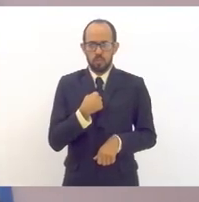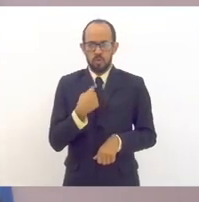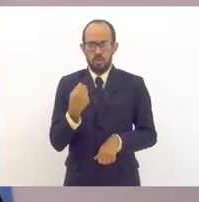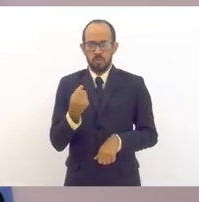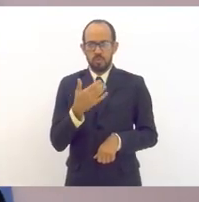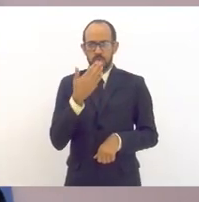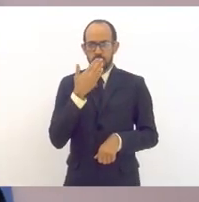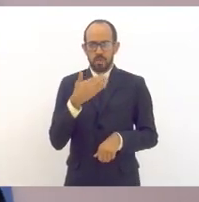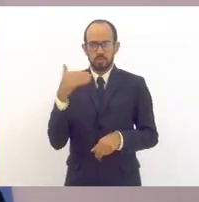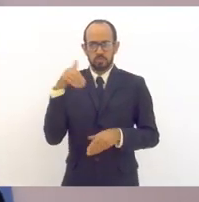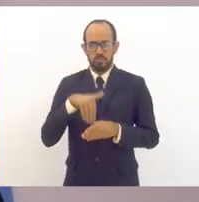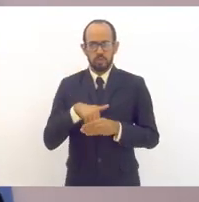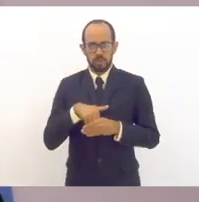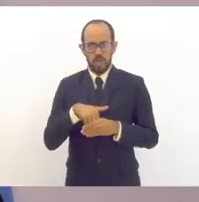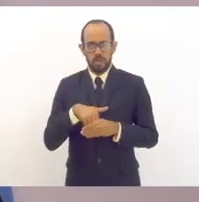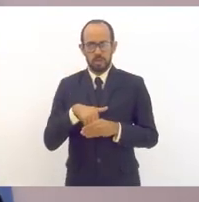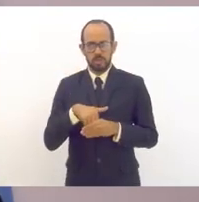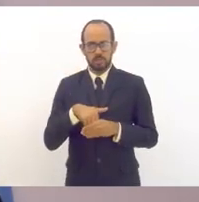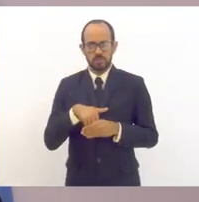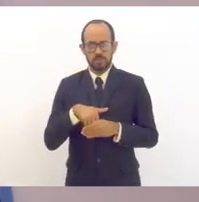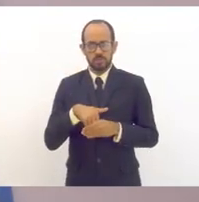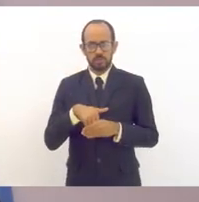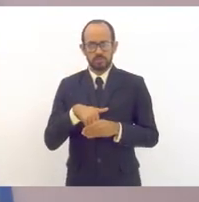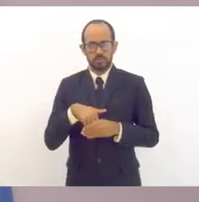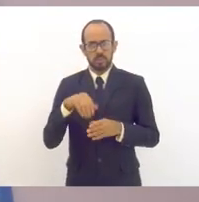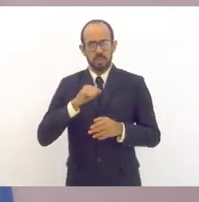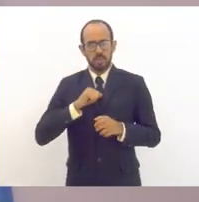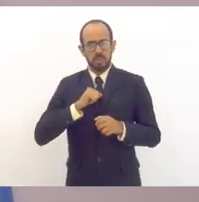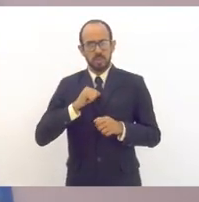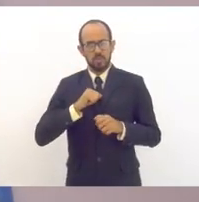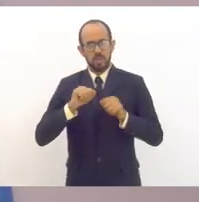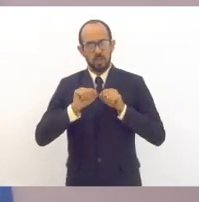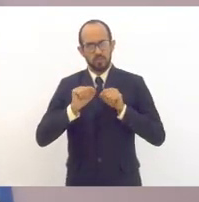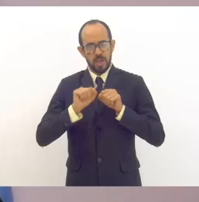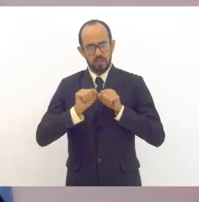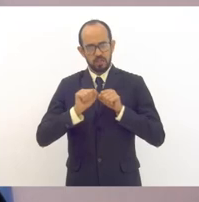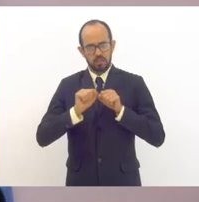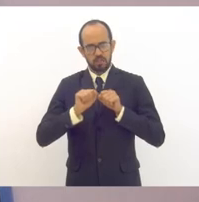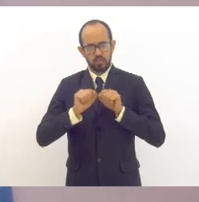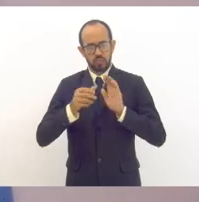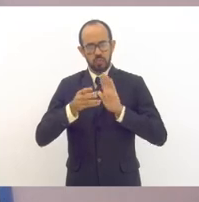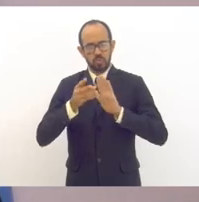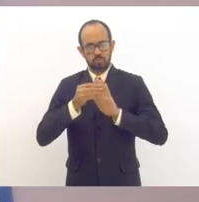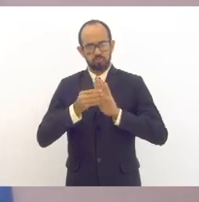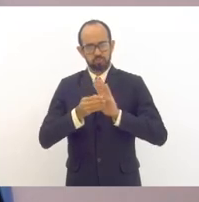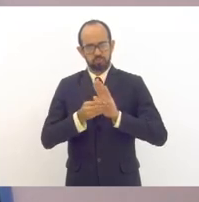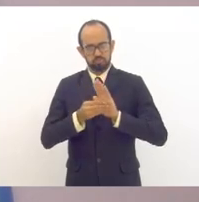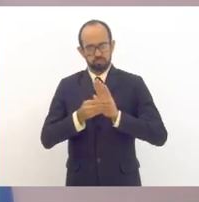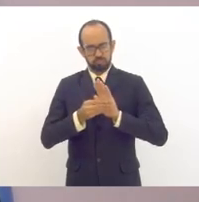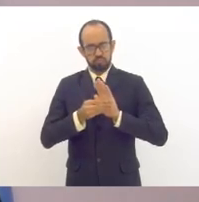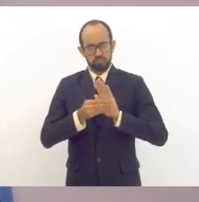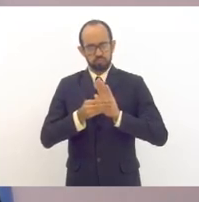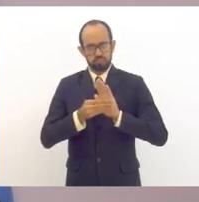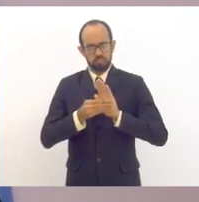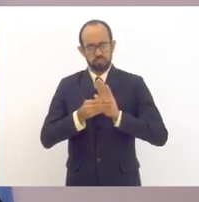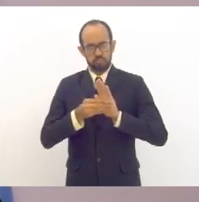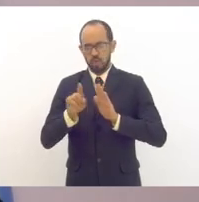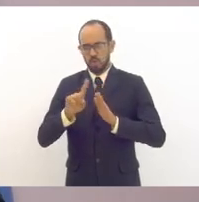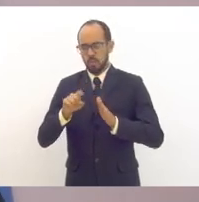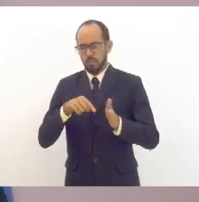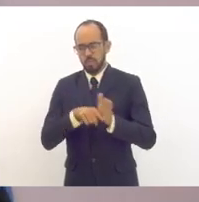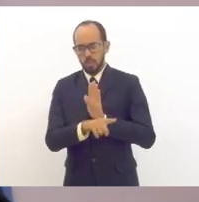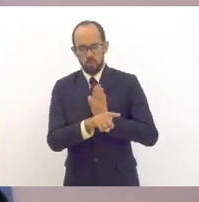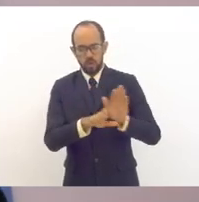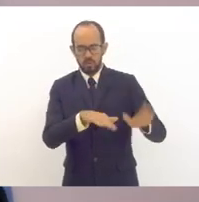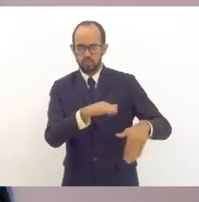votar eu faço a pauta eu não consulto os deputados da pauta muito das vezes ao contrário os deputados pedem para eu